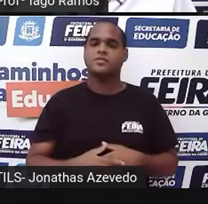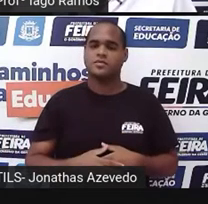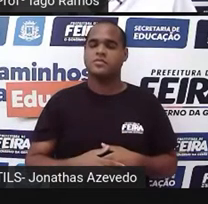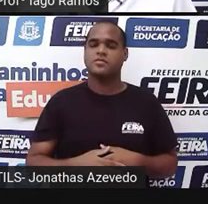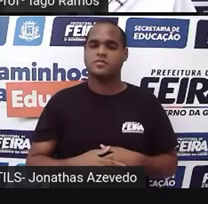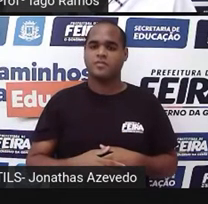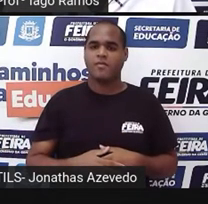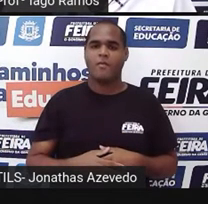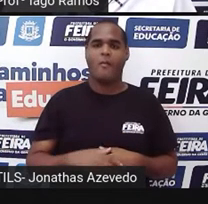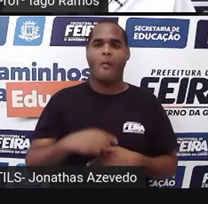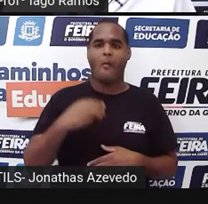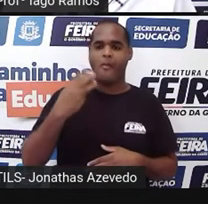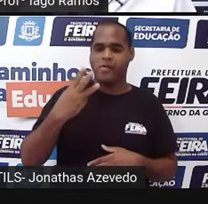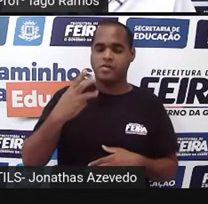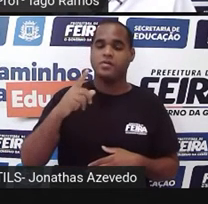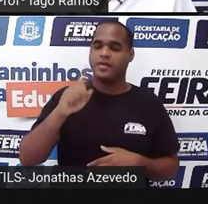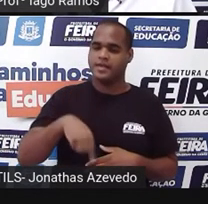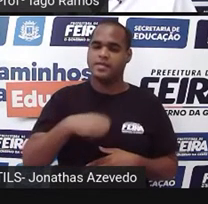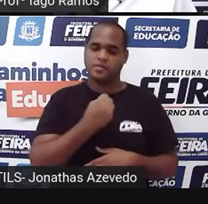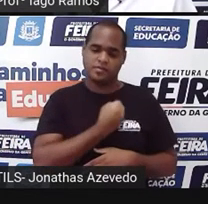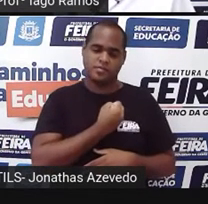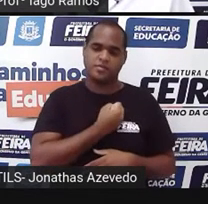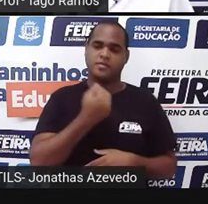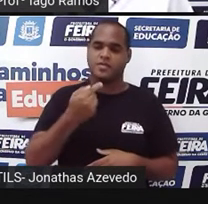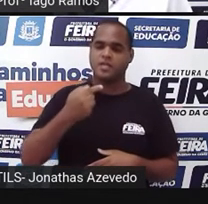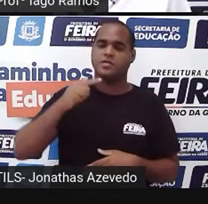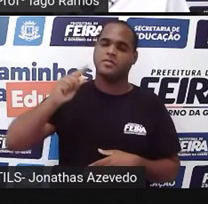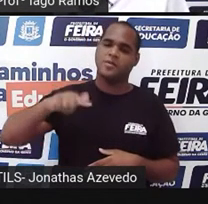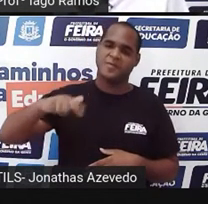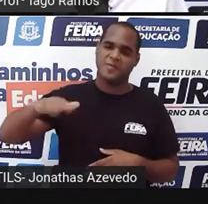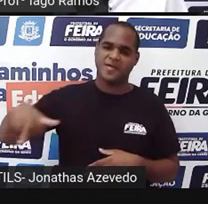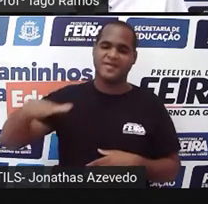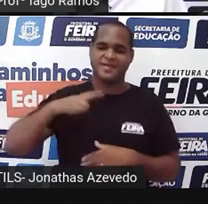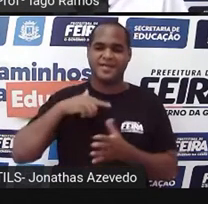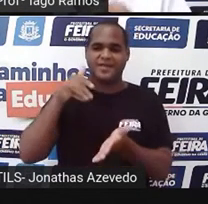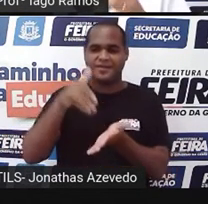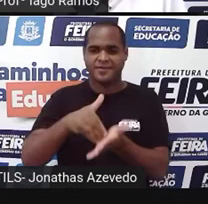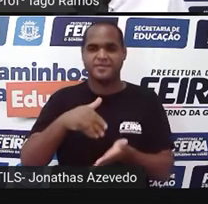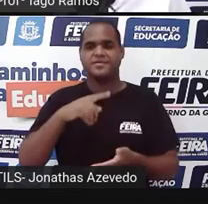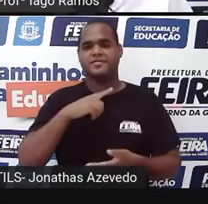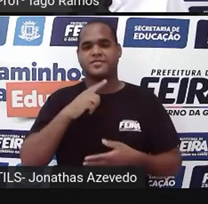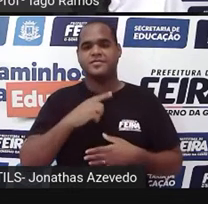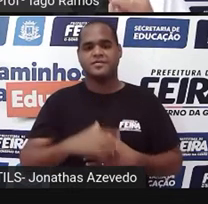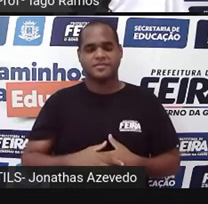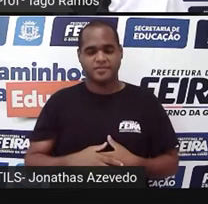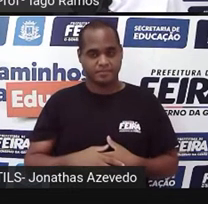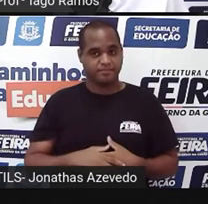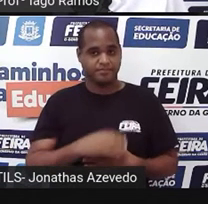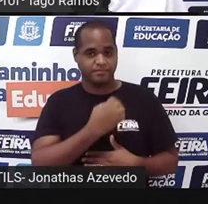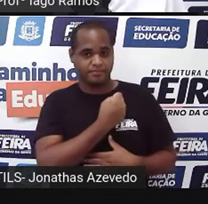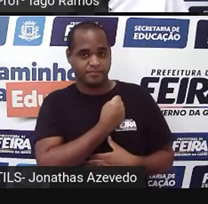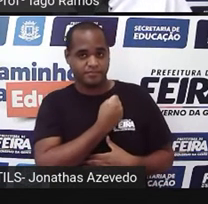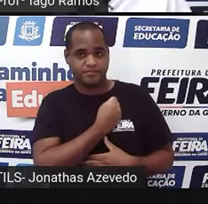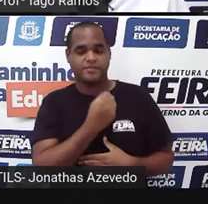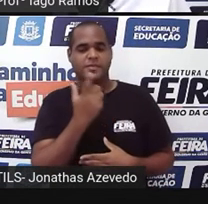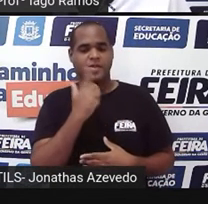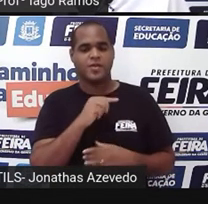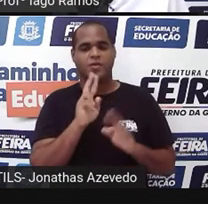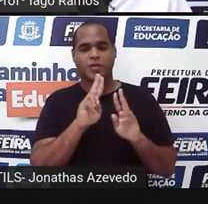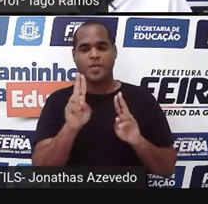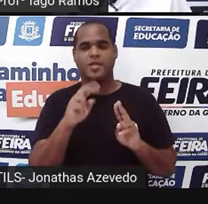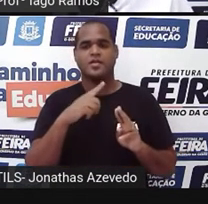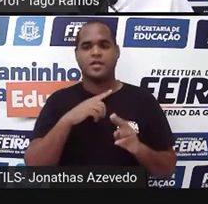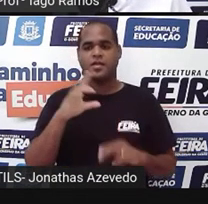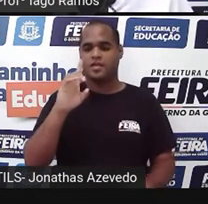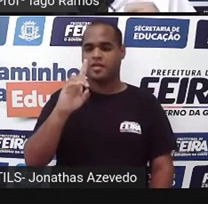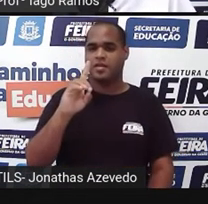terceiro o número 7 se repetindo infinitamente esses números recebem o nome são